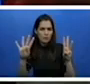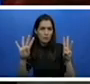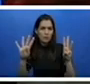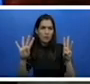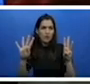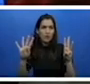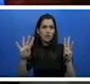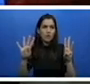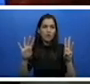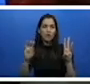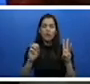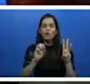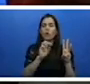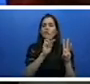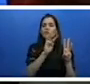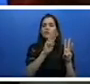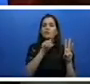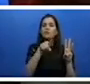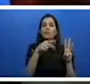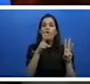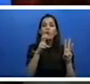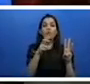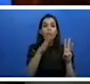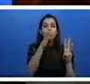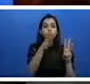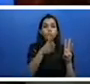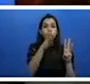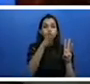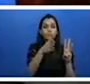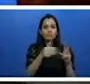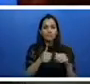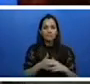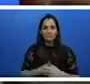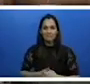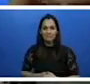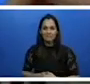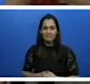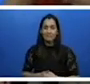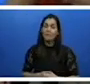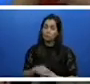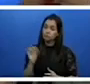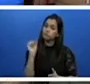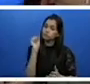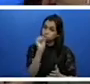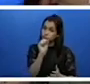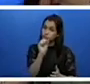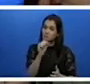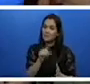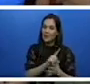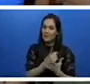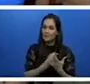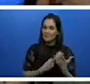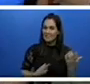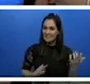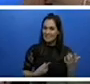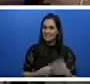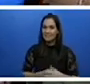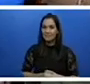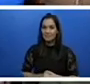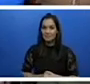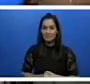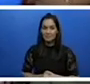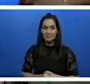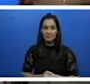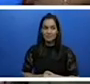3,5, 3 inteiros e 5 décimos vai estar aqui no meio. Então, marquem aí na apostila de vocês, tá?